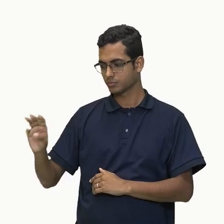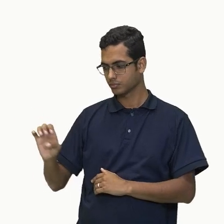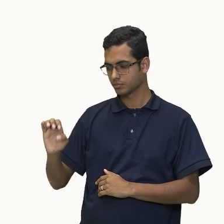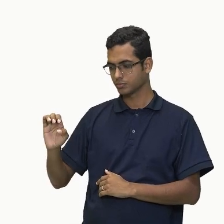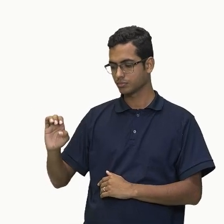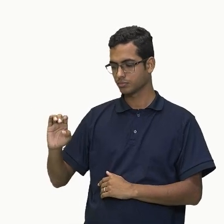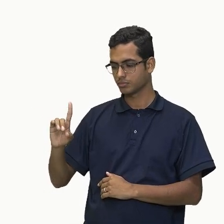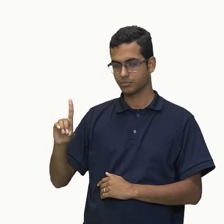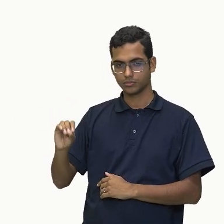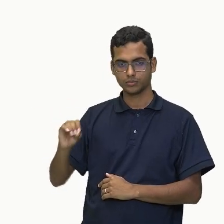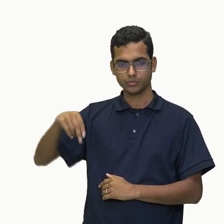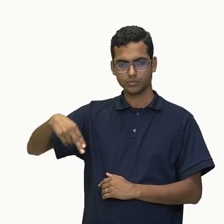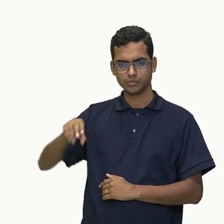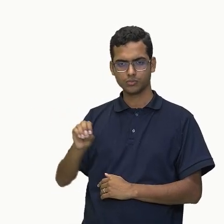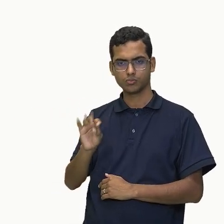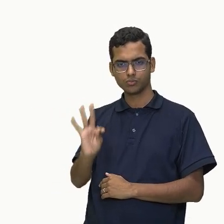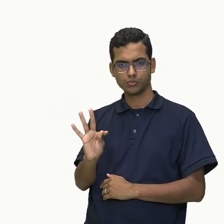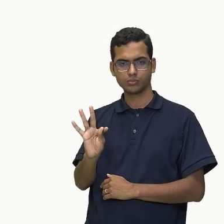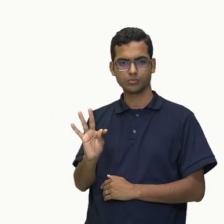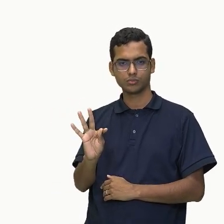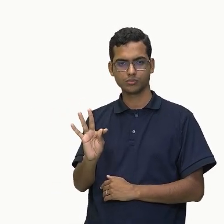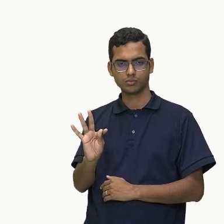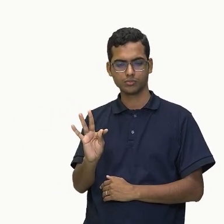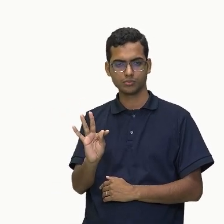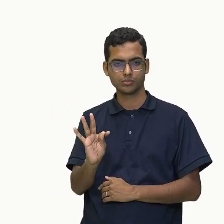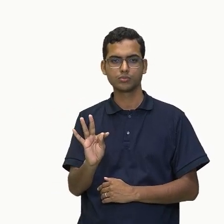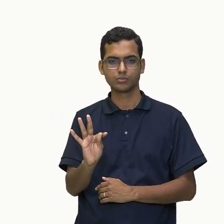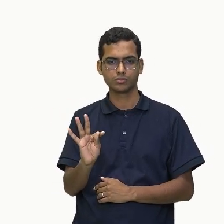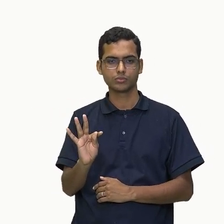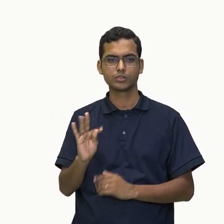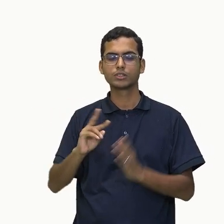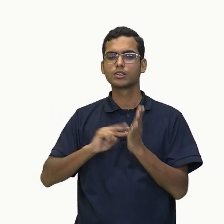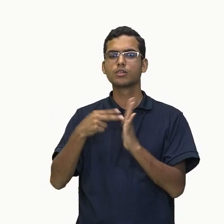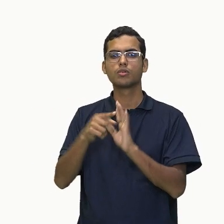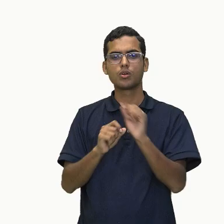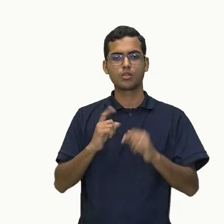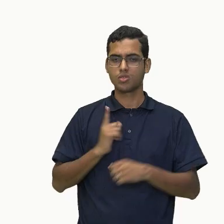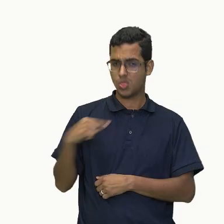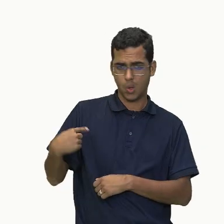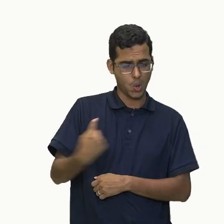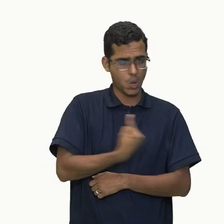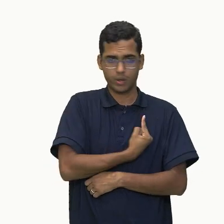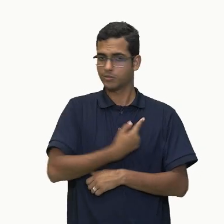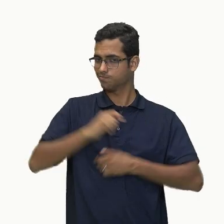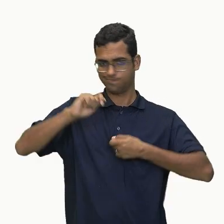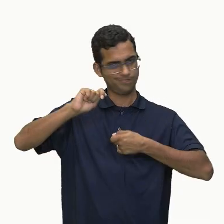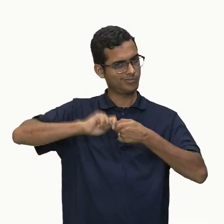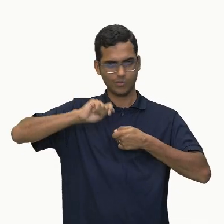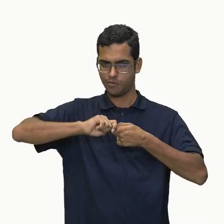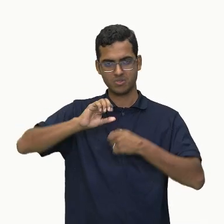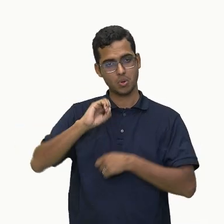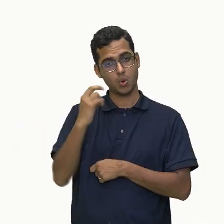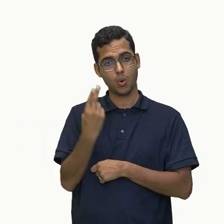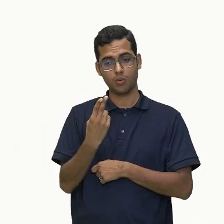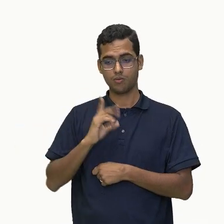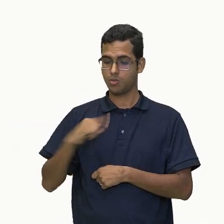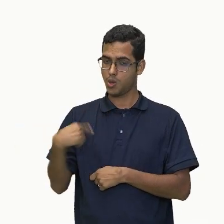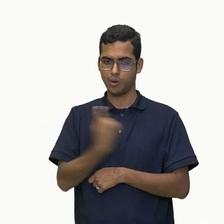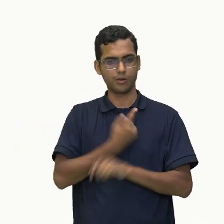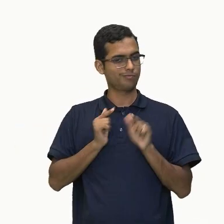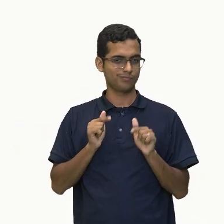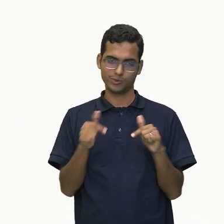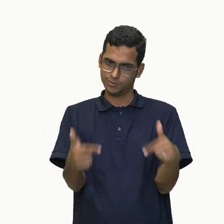Nós não fazemos. We don't, don't. Viram? Olha só, essas